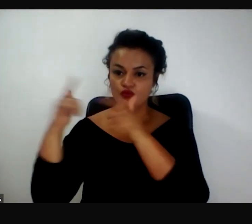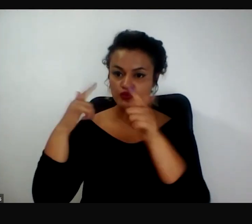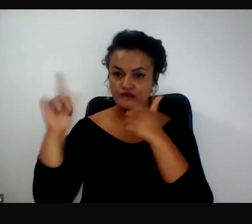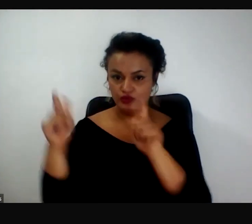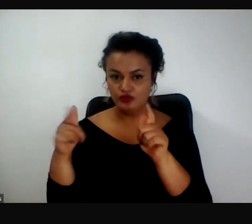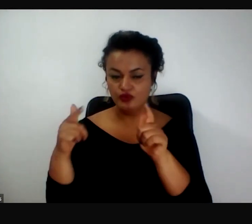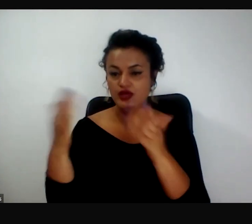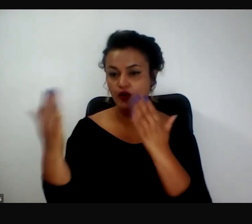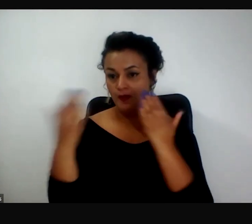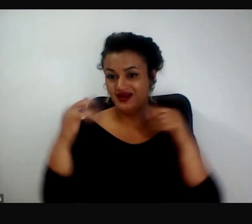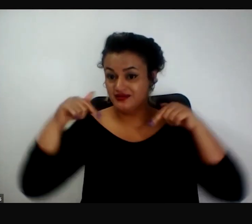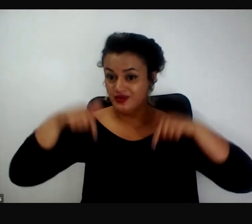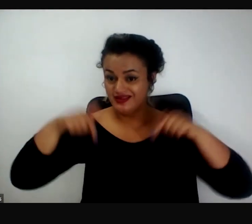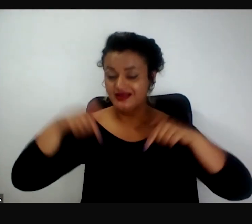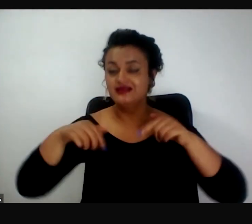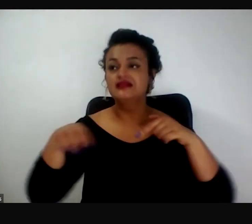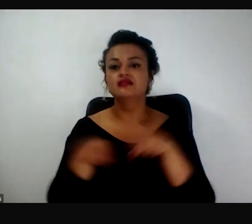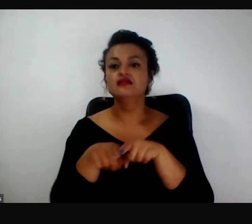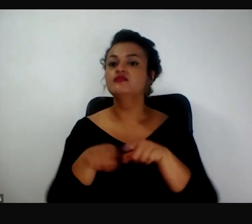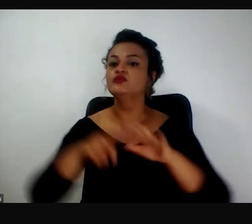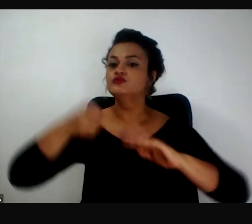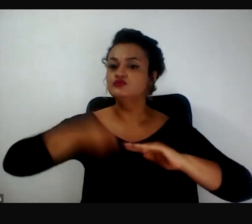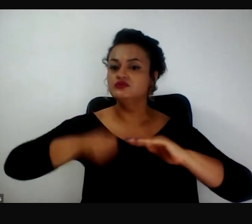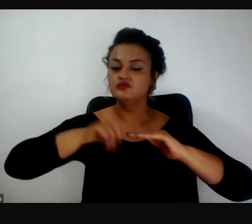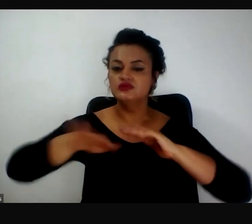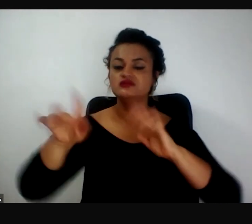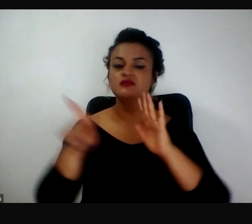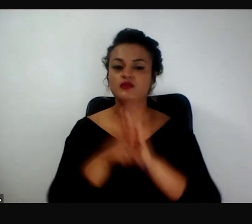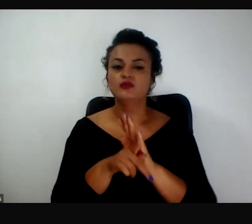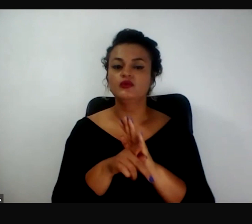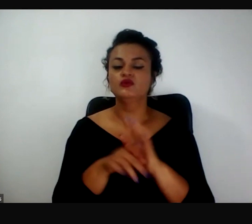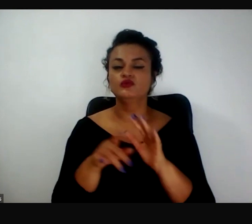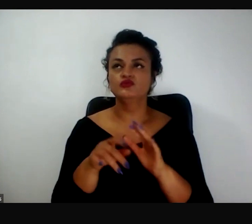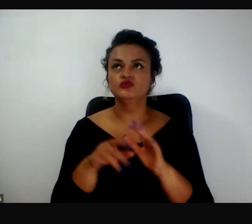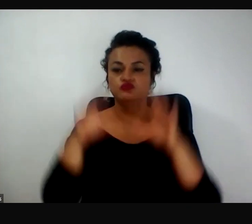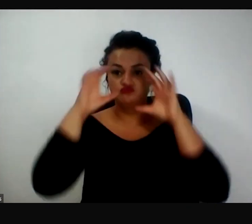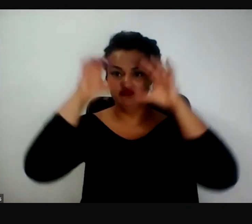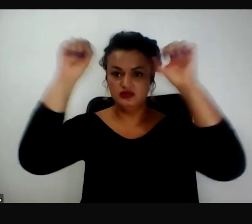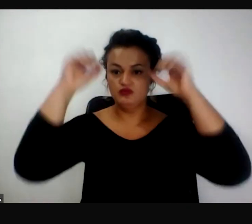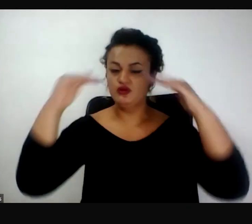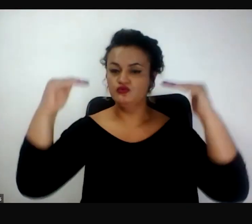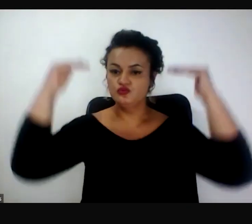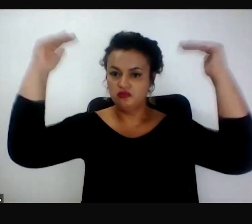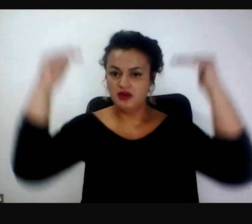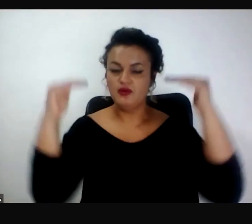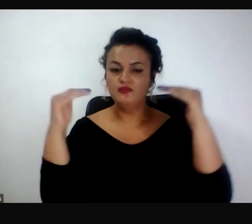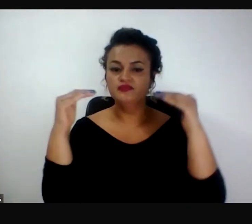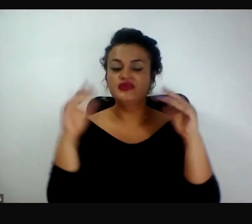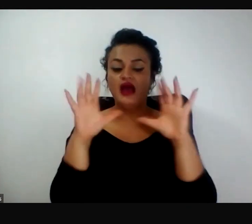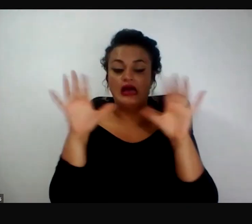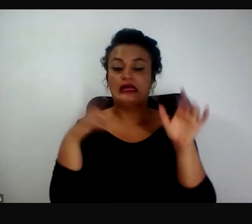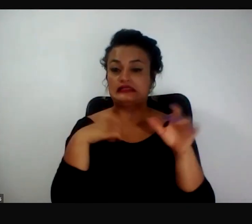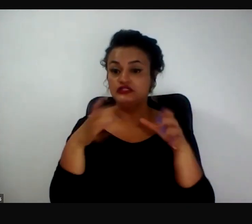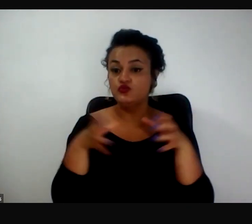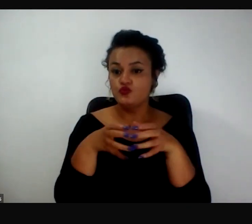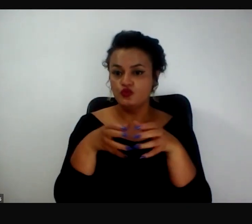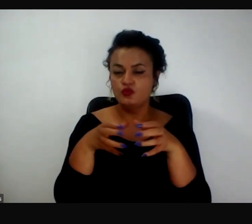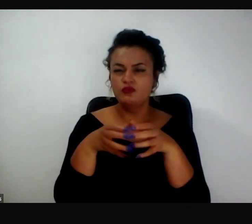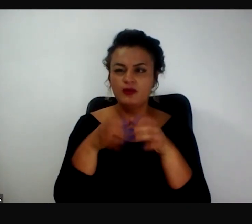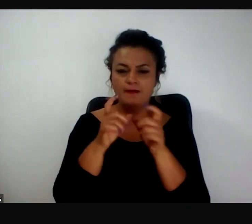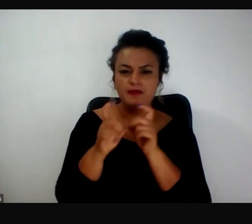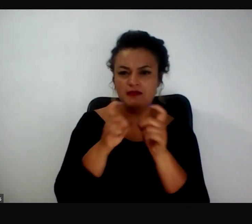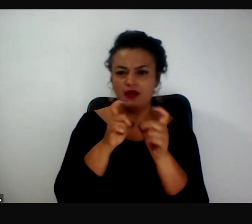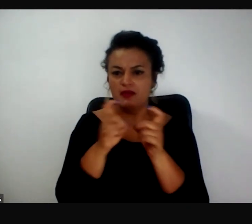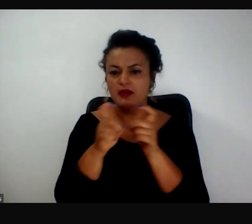nuestro y de la jurisprudencia del Tribunal Supremo, la Comisión de Codificación formulará y elevará